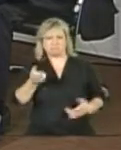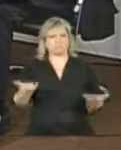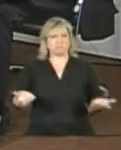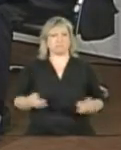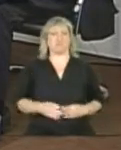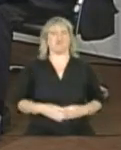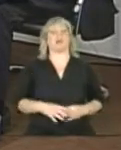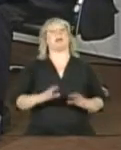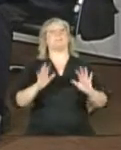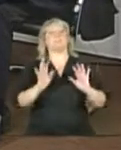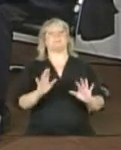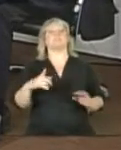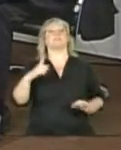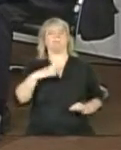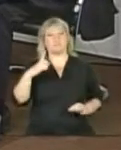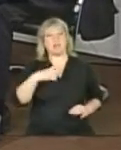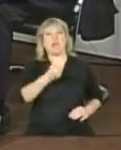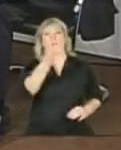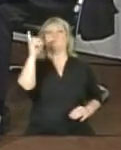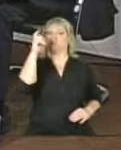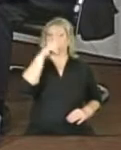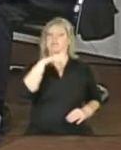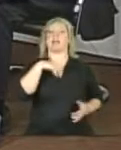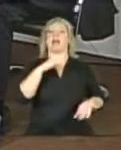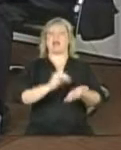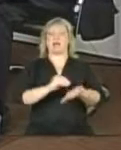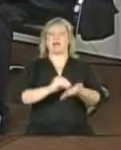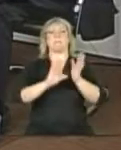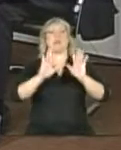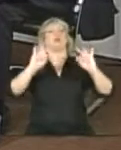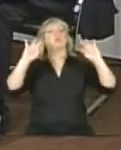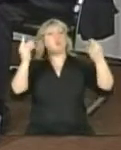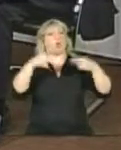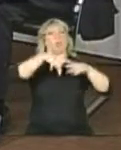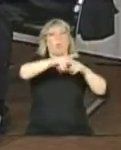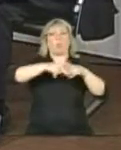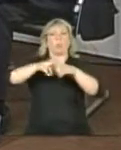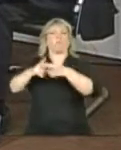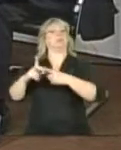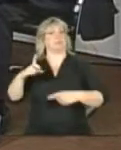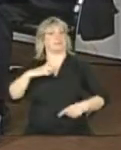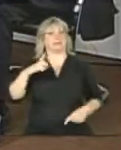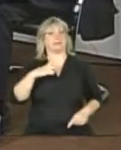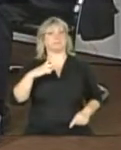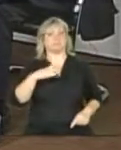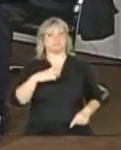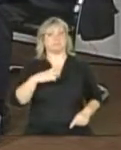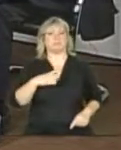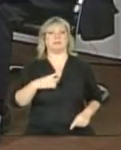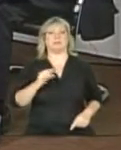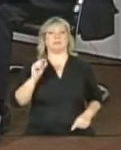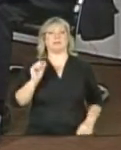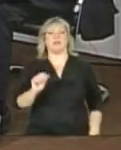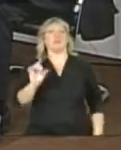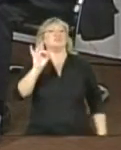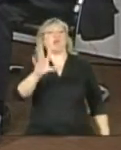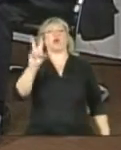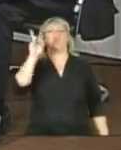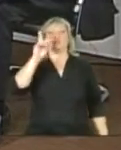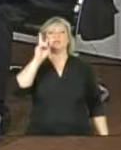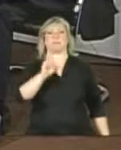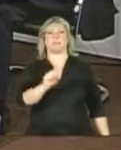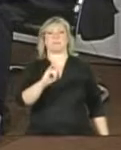algumas dificuldades que ainda estão sendo enfrentados mas todas elas estão sendo corrigidas que não dizem respeito unicamente é o sistema